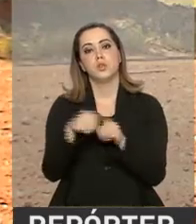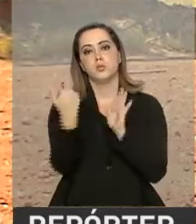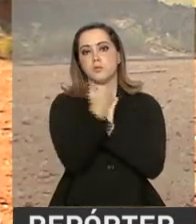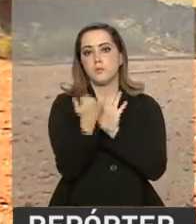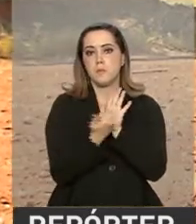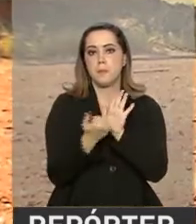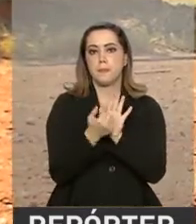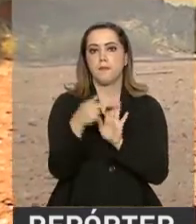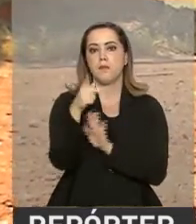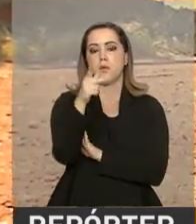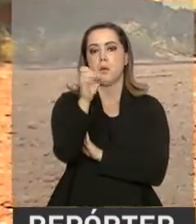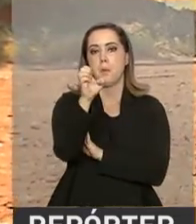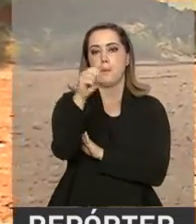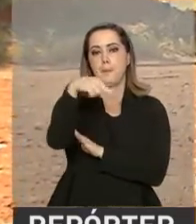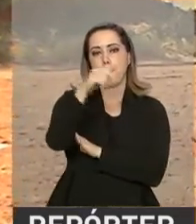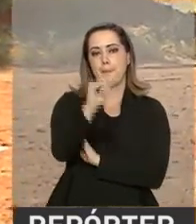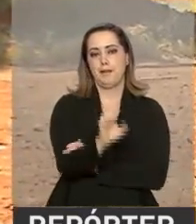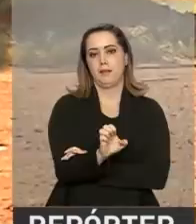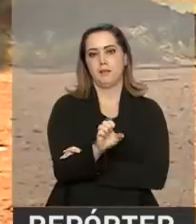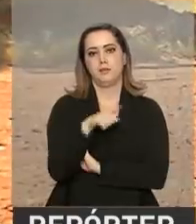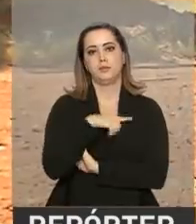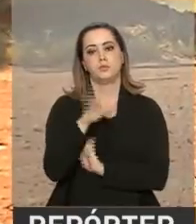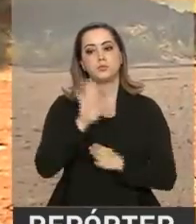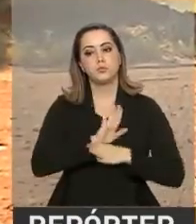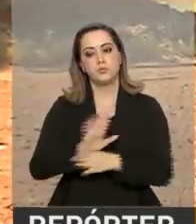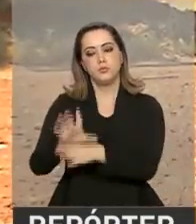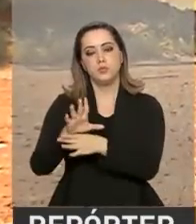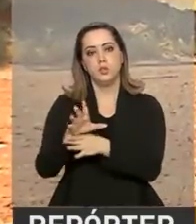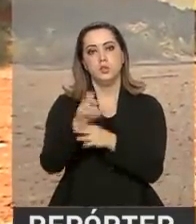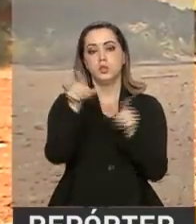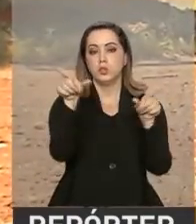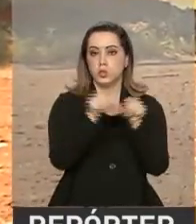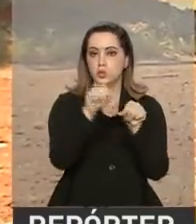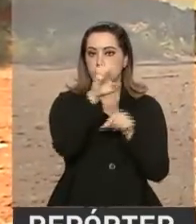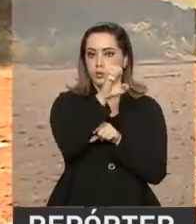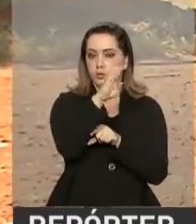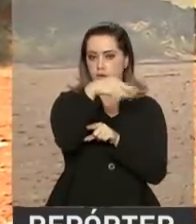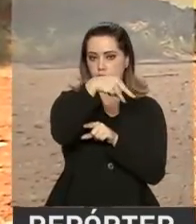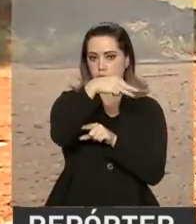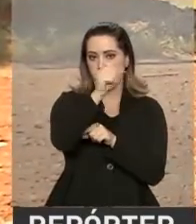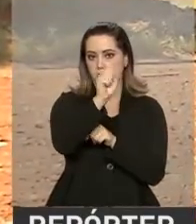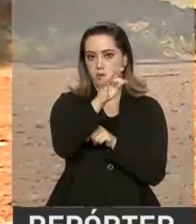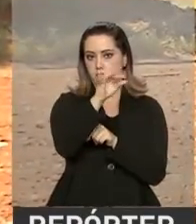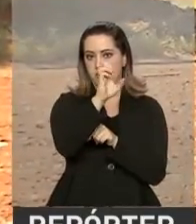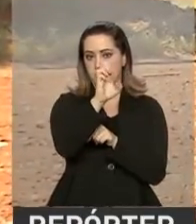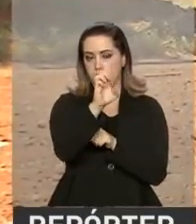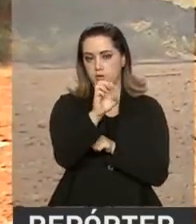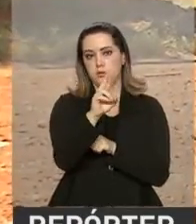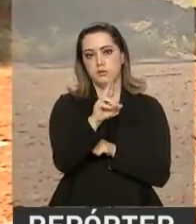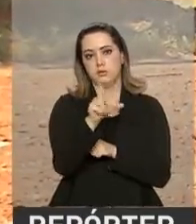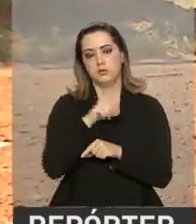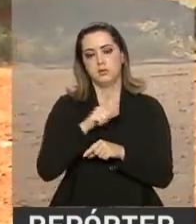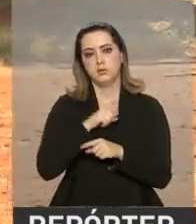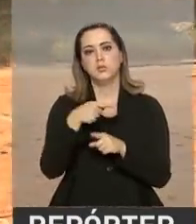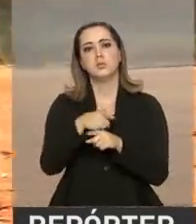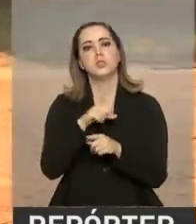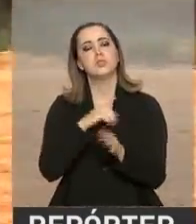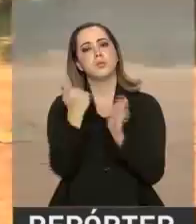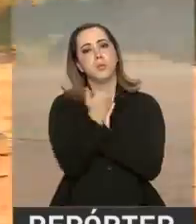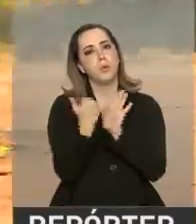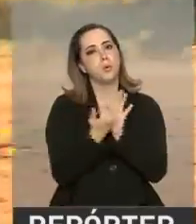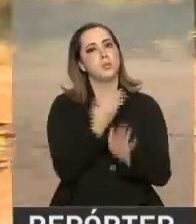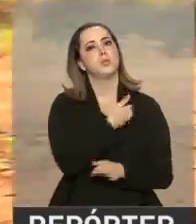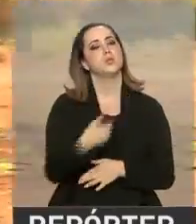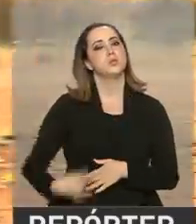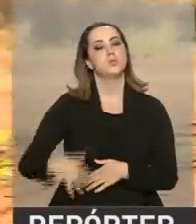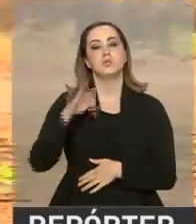Os assentados recebem assistência técnica da Imater do Distrito Federal por meio do programa ATER do governo federal. E aqui na cooperativa,